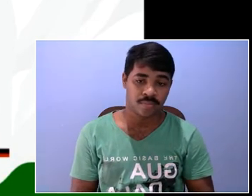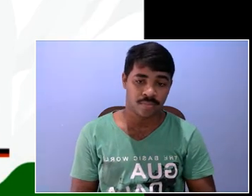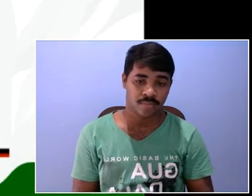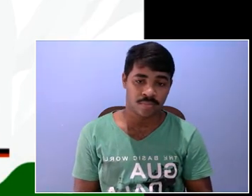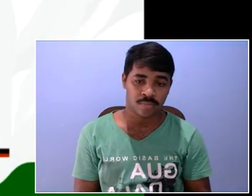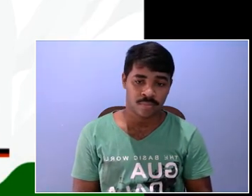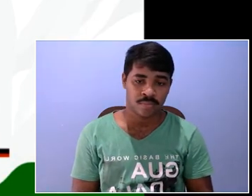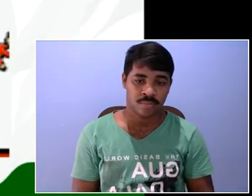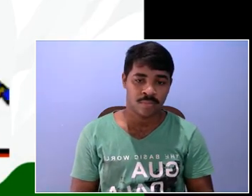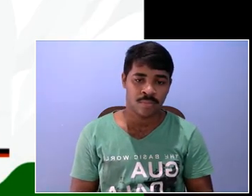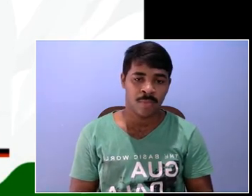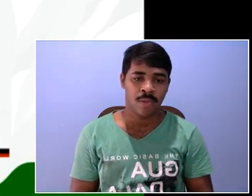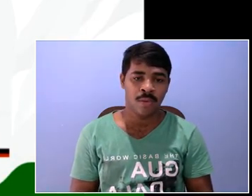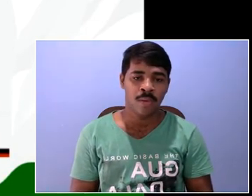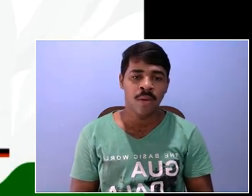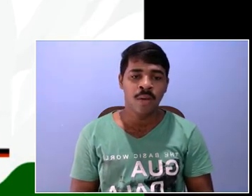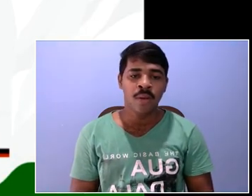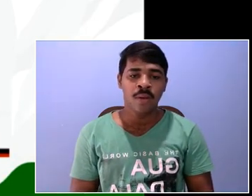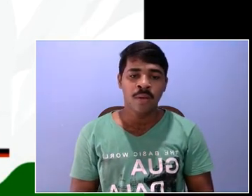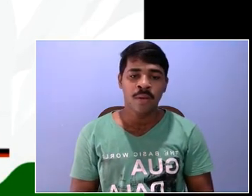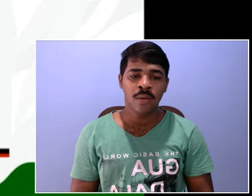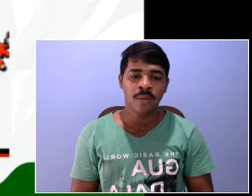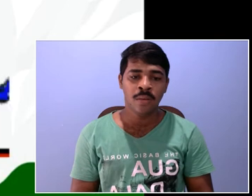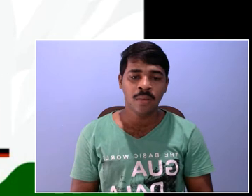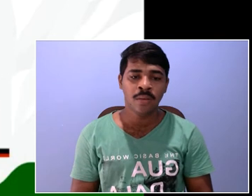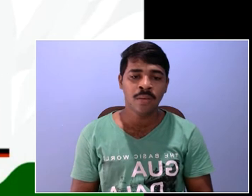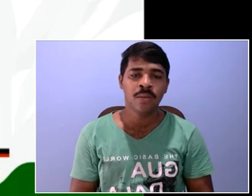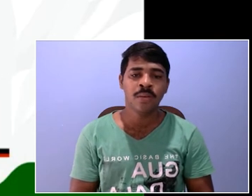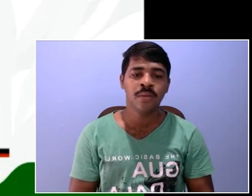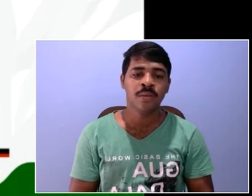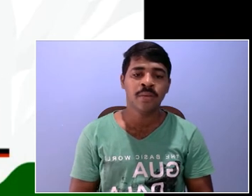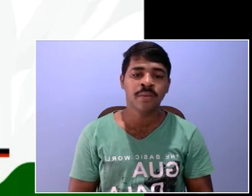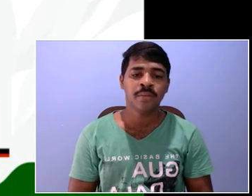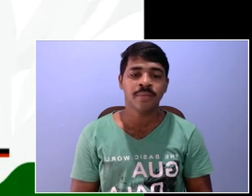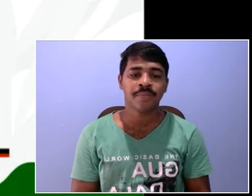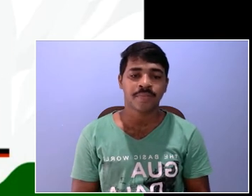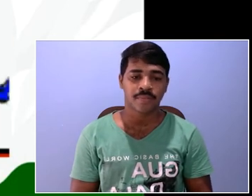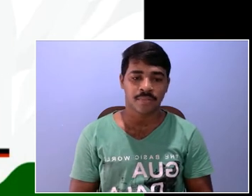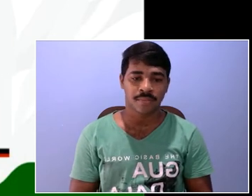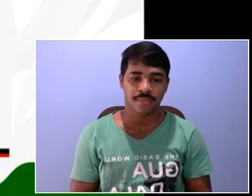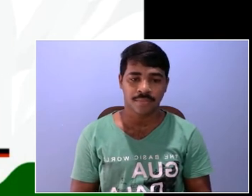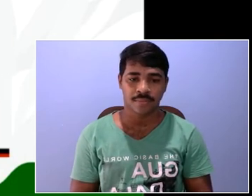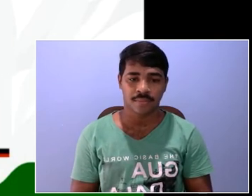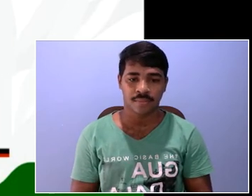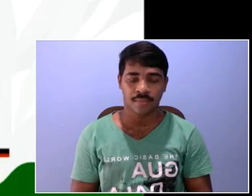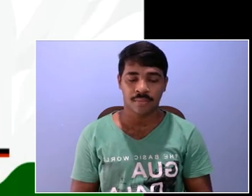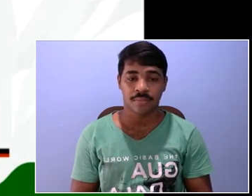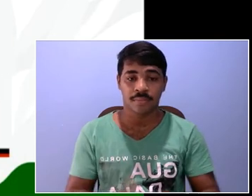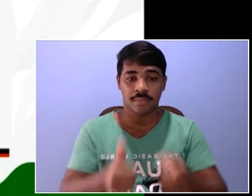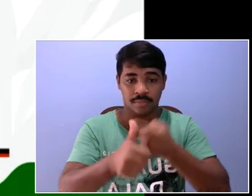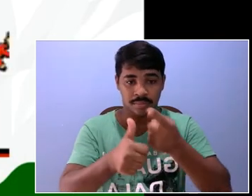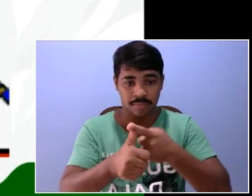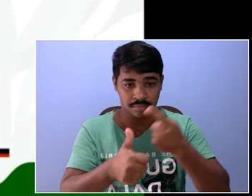essa reação que é porque foi mudada a sua inércia. Beleza, pessoal? Então guarde bem isso, né? Primeira lei bem